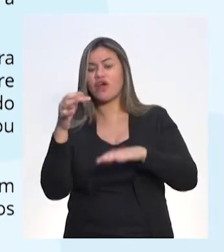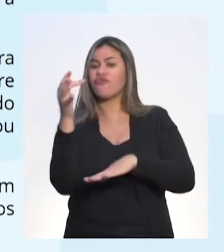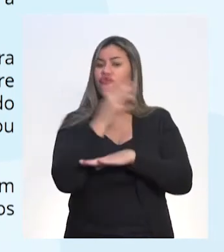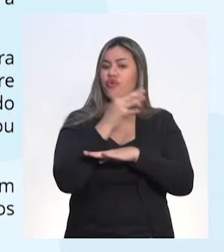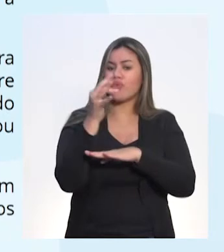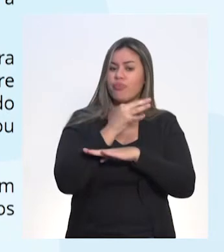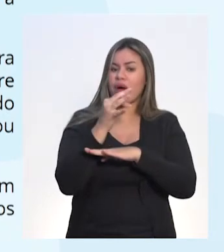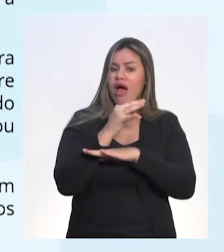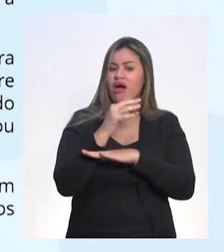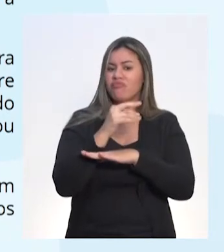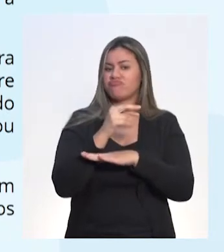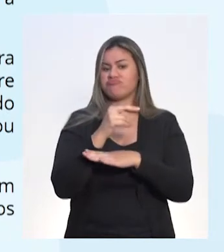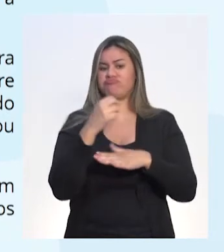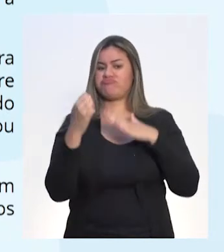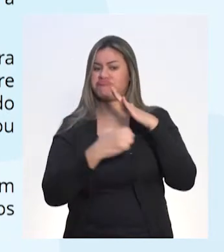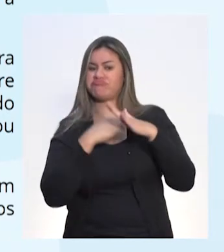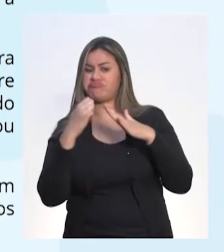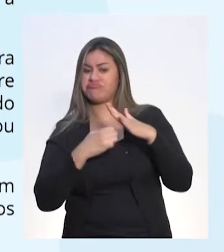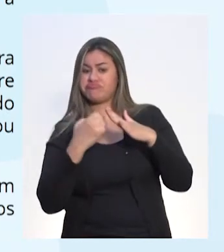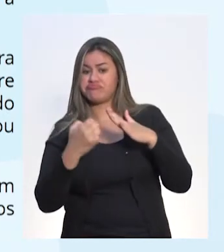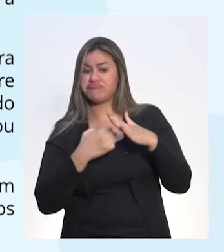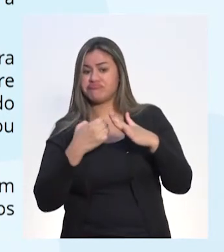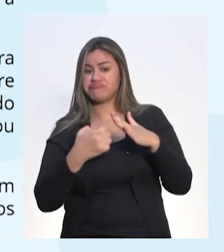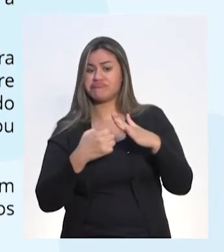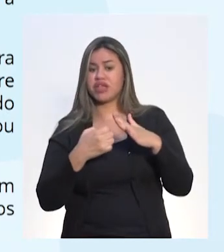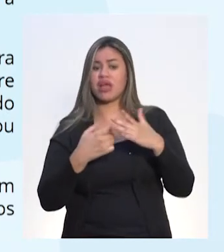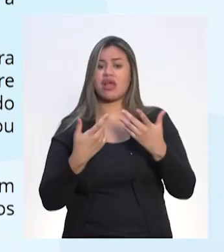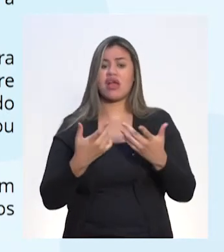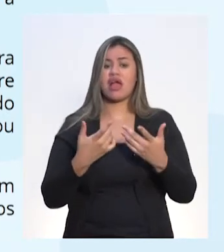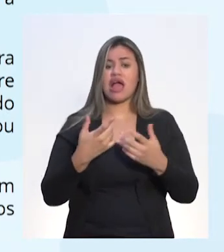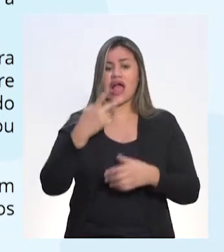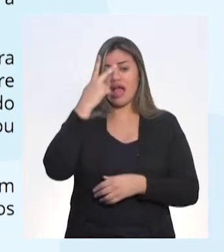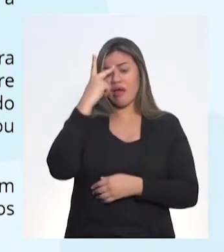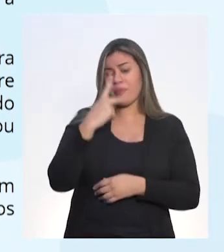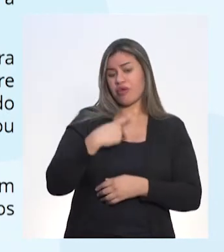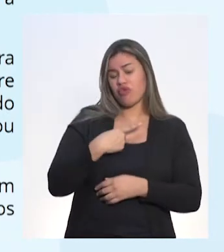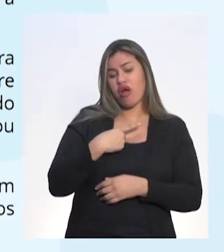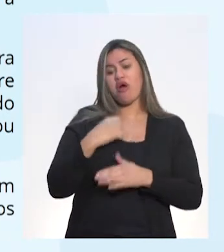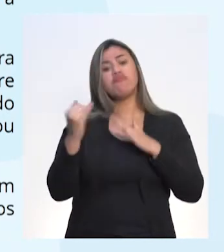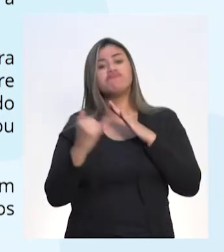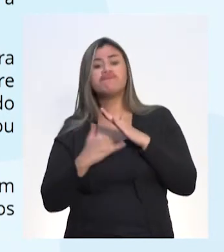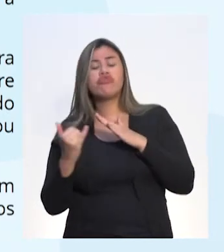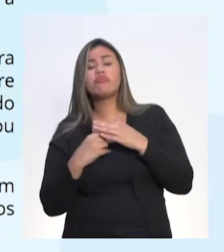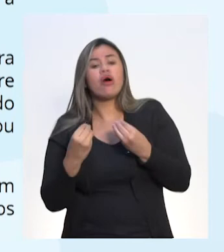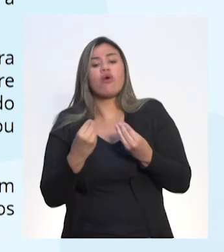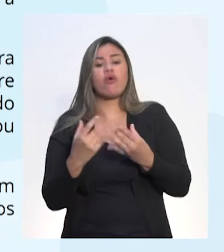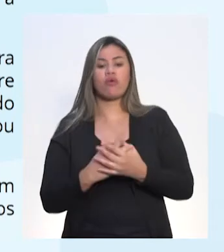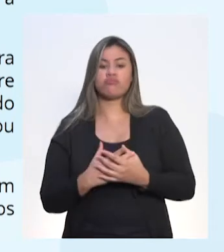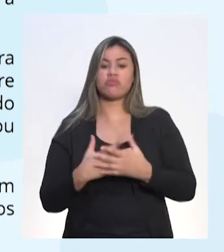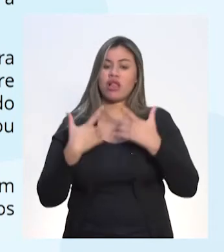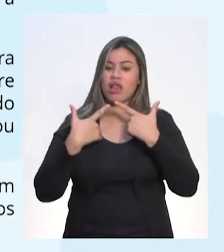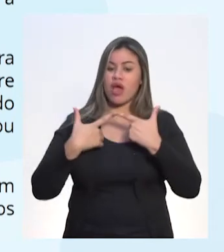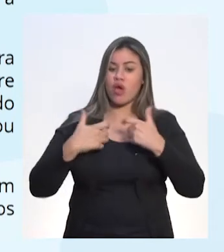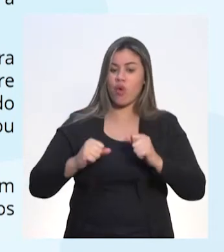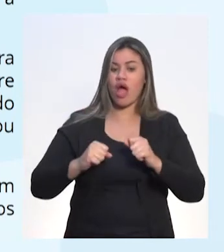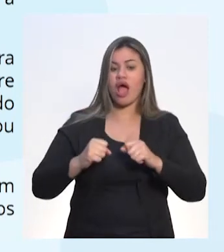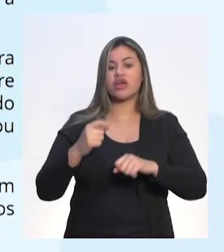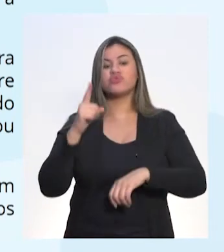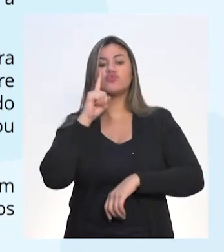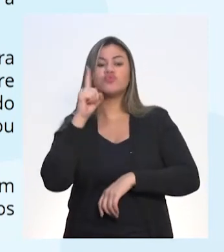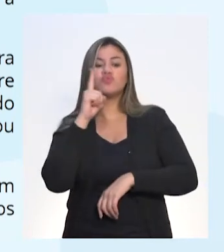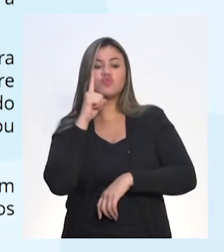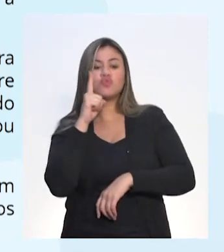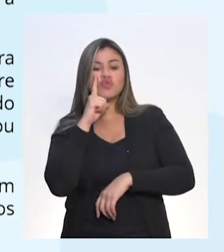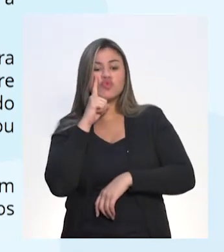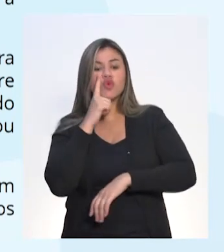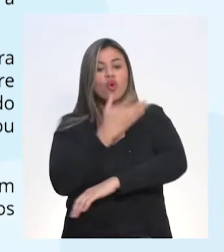carta de alguma empresa, uma impessoal carta sobre negócios, ou era informal? Uma carta com linguagem coloquial, do dia a dia, escrita por